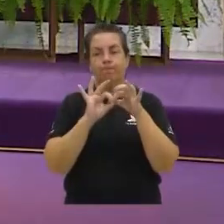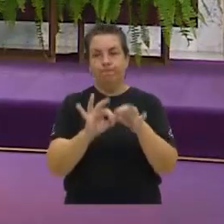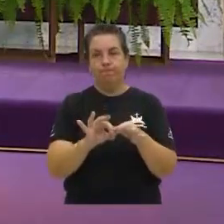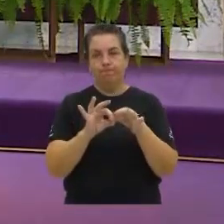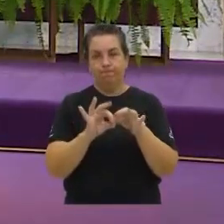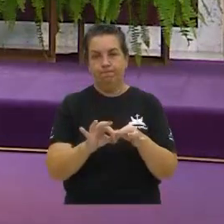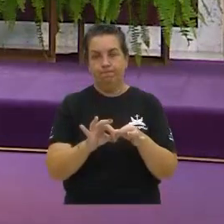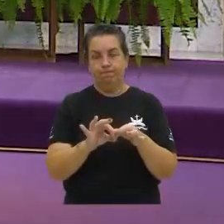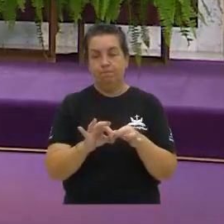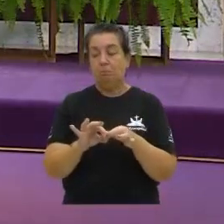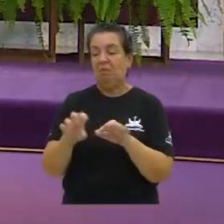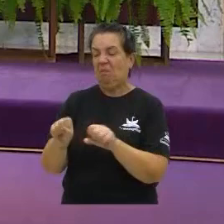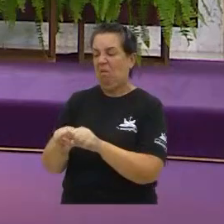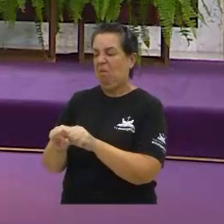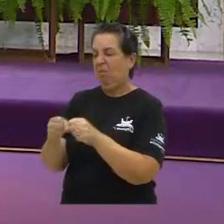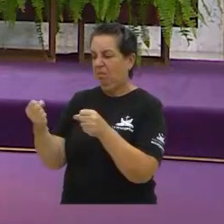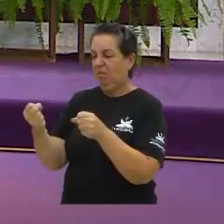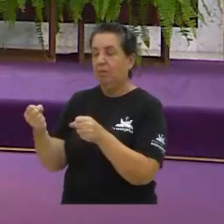rompido,